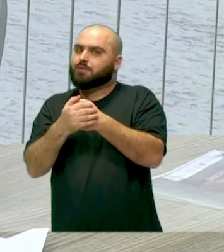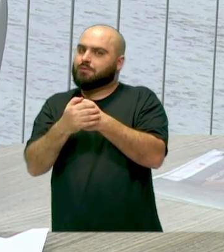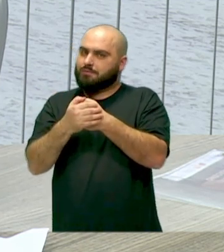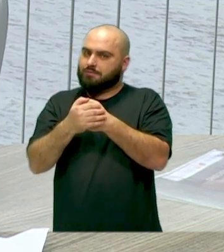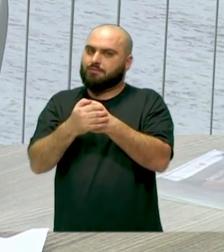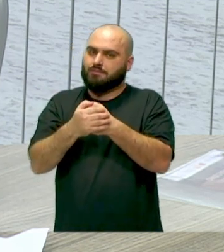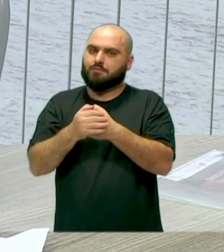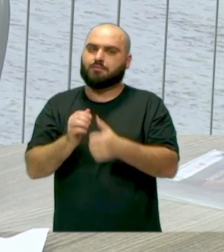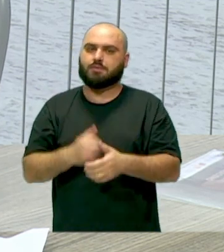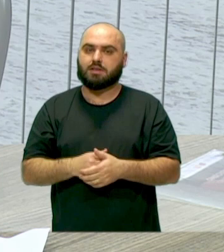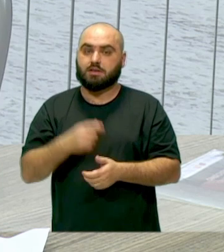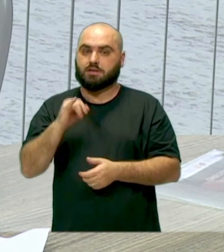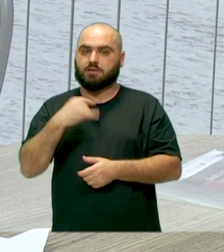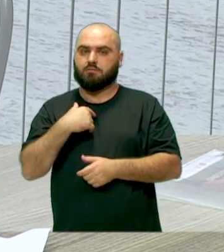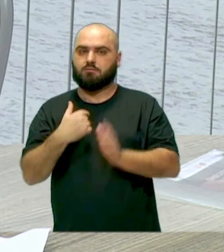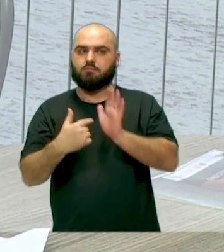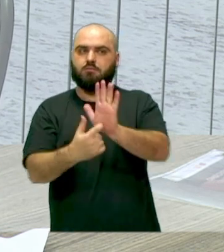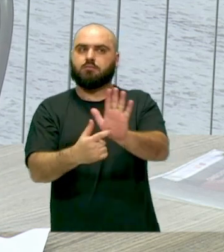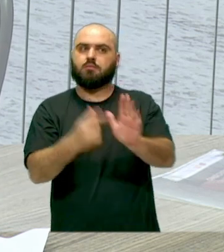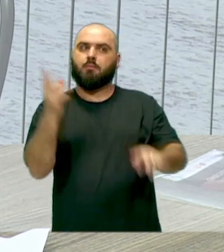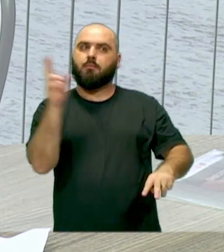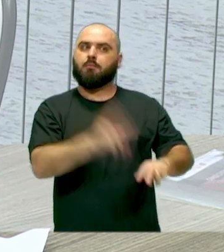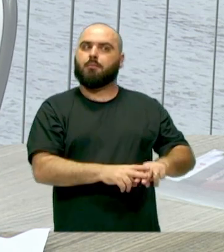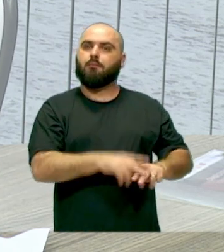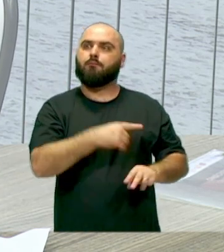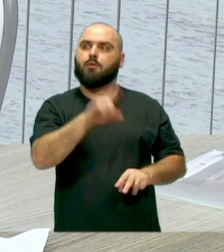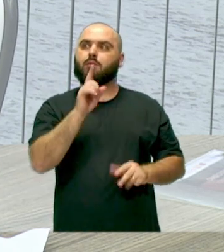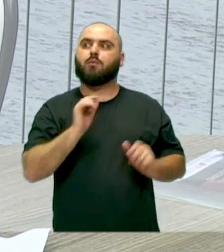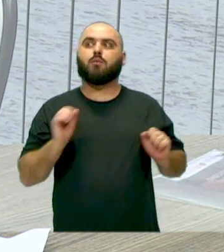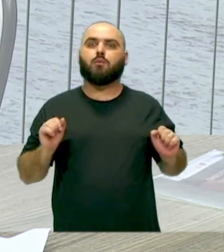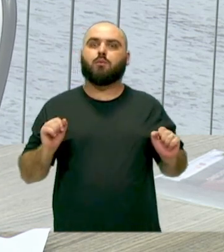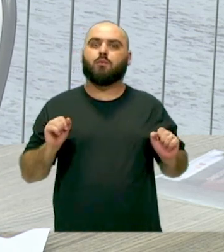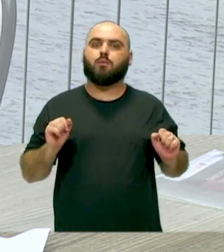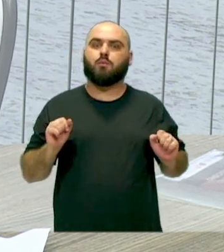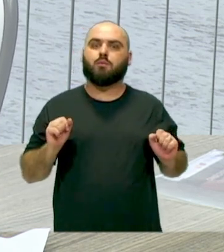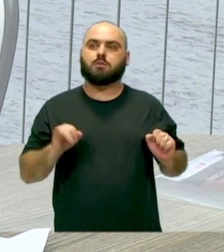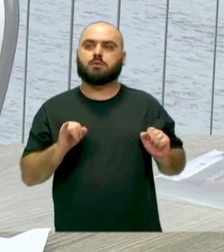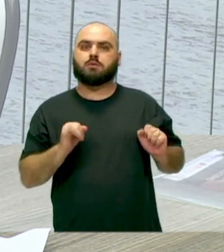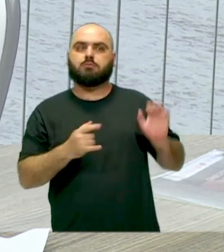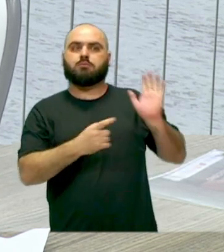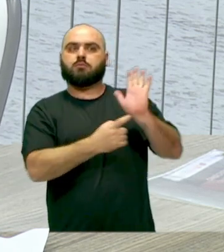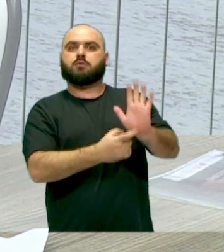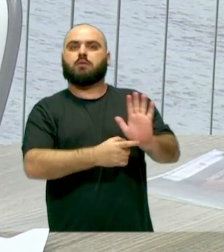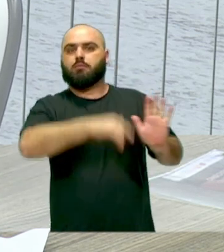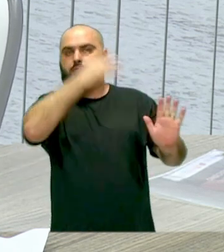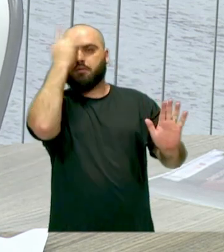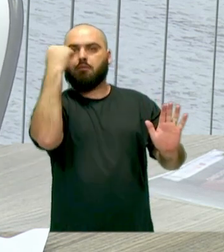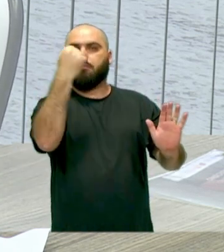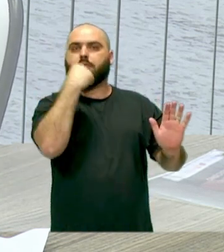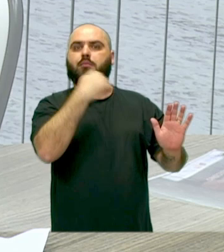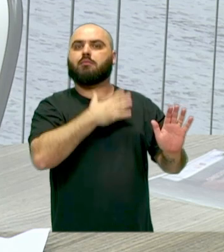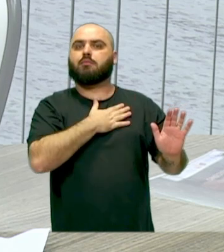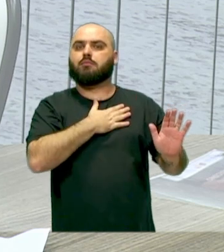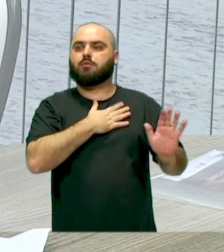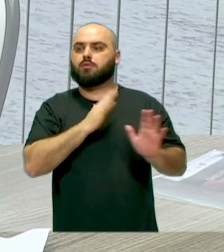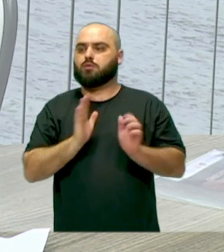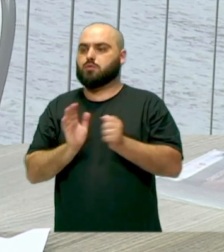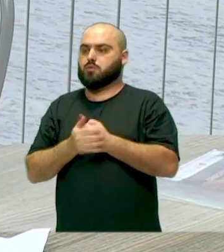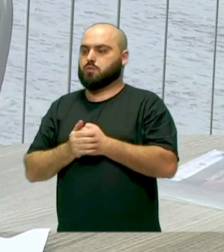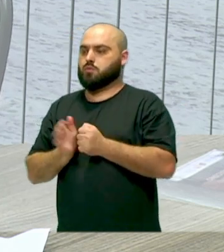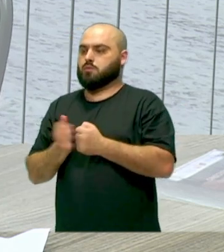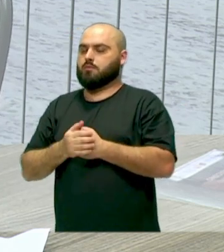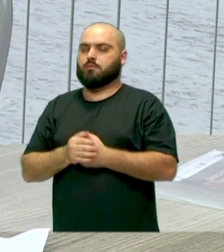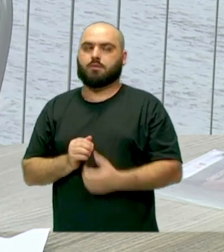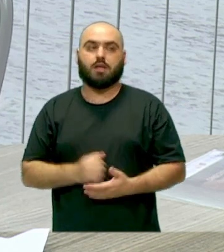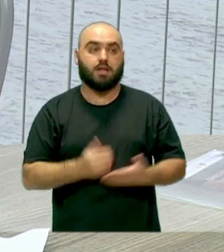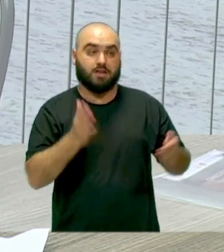Se eu expor, eu posso ser preso, se eu expor, pode me acontecer isso, estavam camuflados. Quando